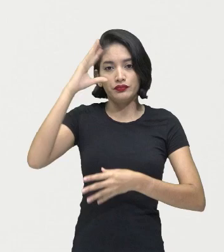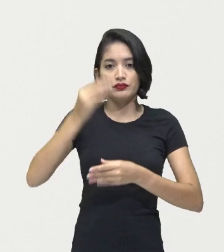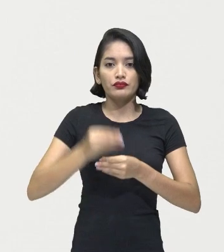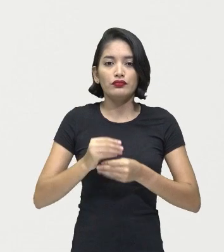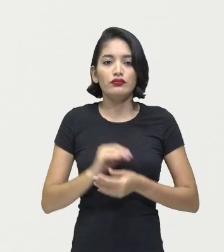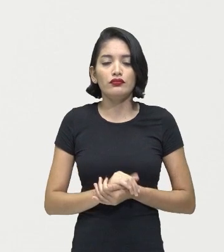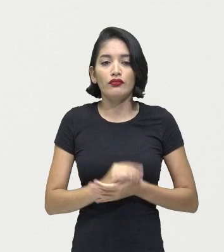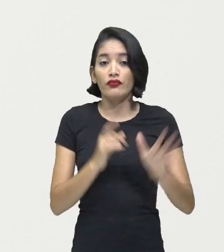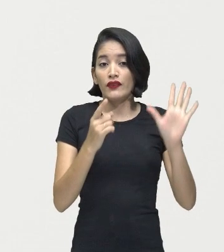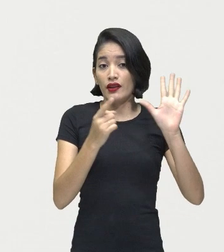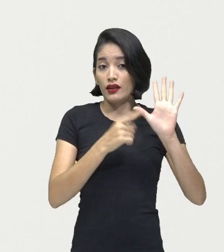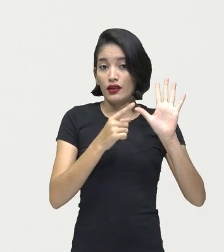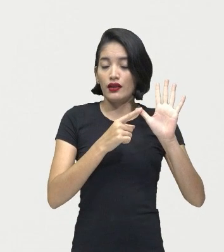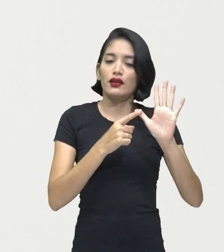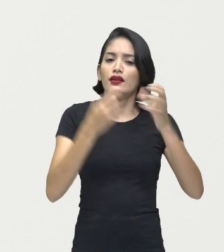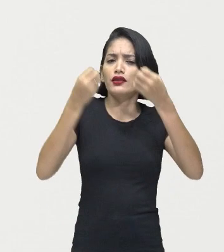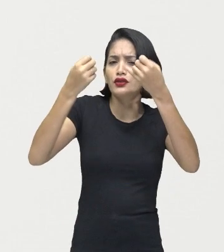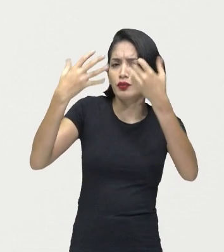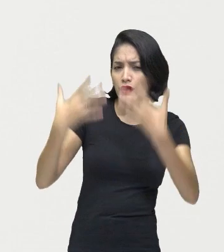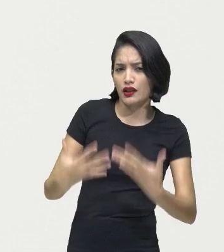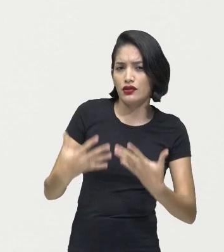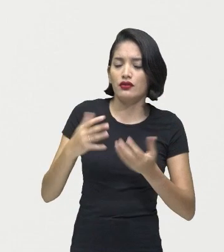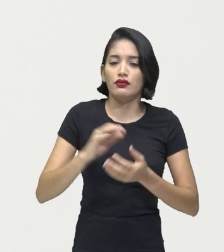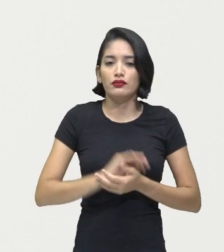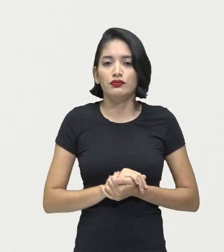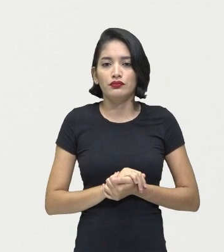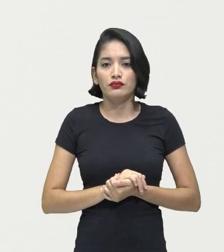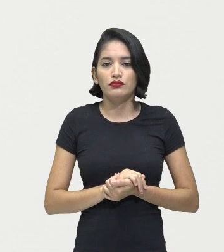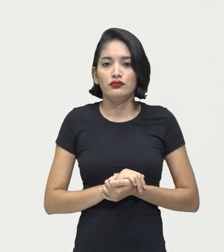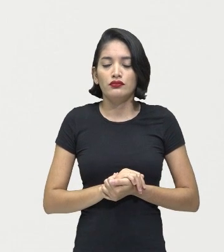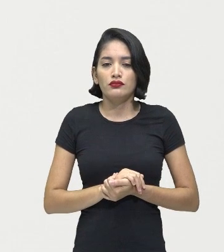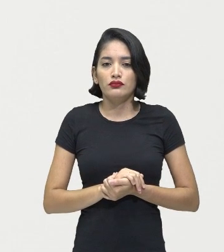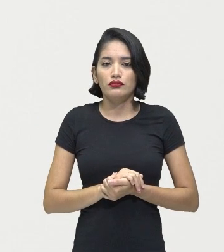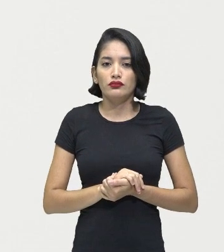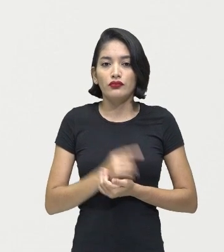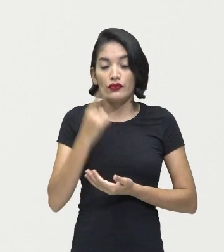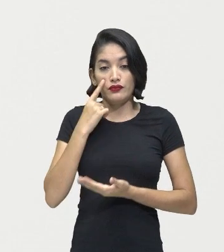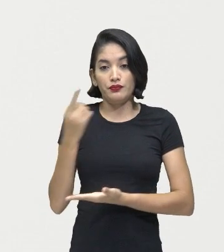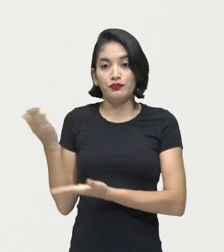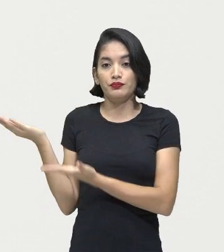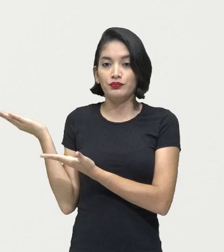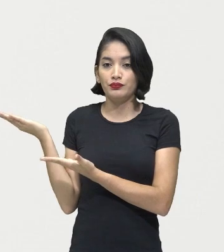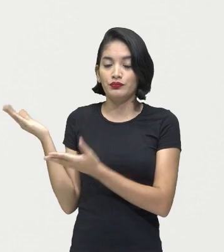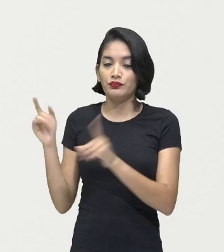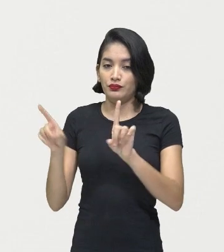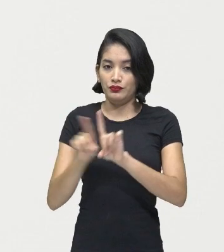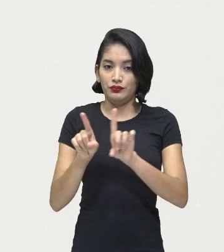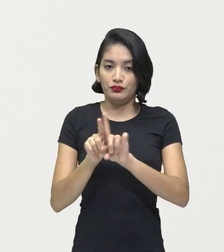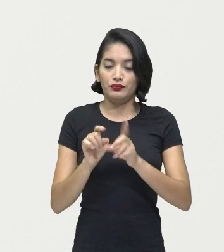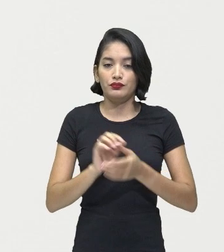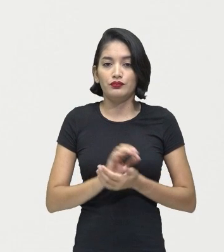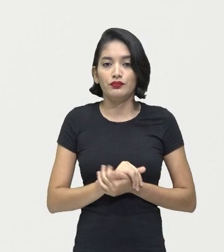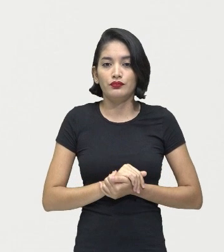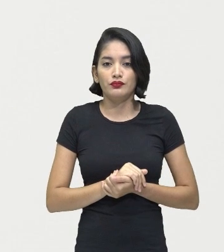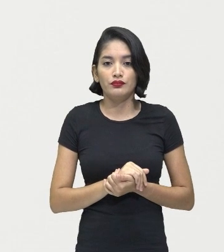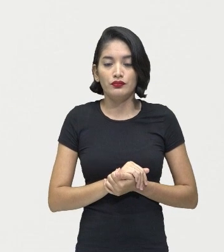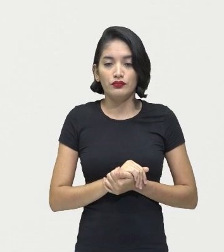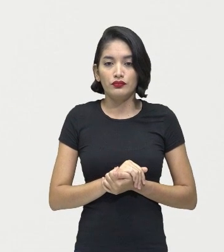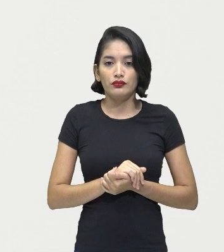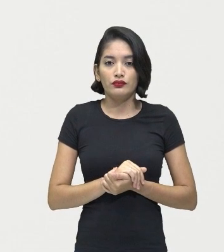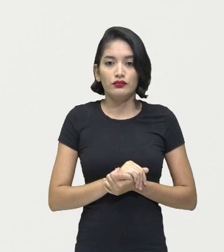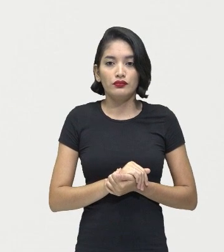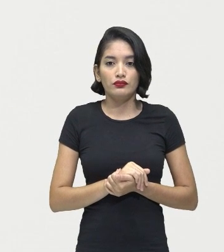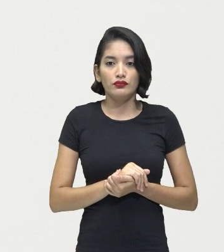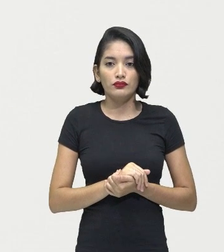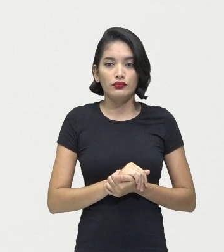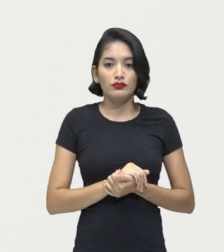é o pois, antes do verbo. Portanto, porque, o que também pode exercer a função explicativa,